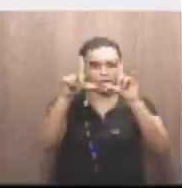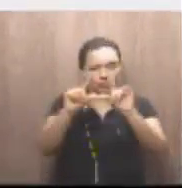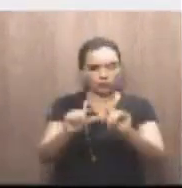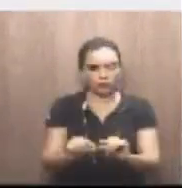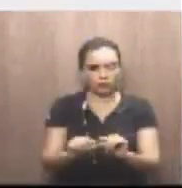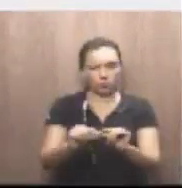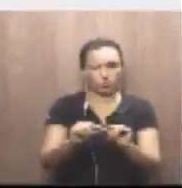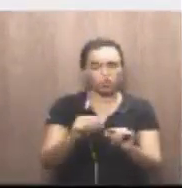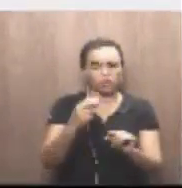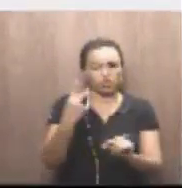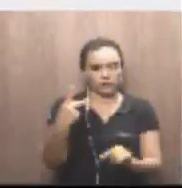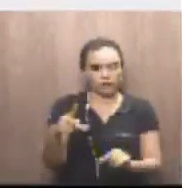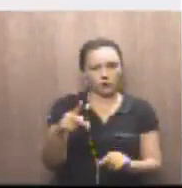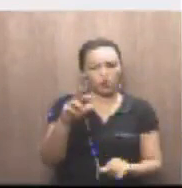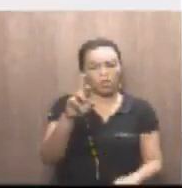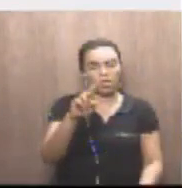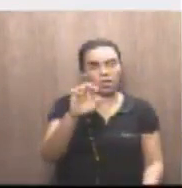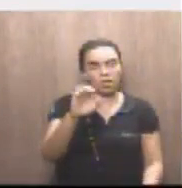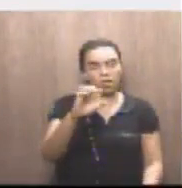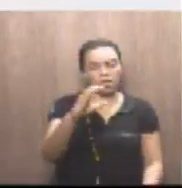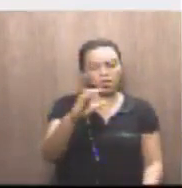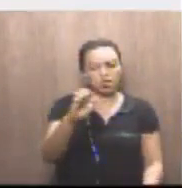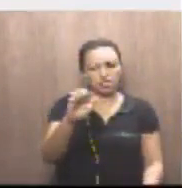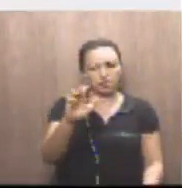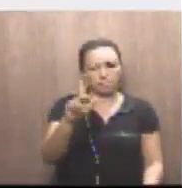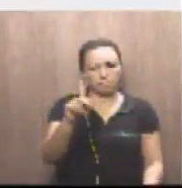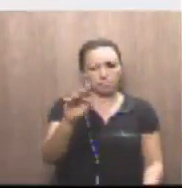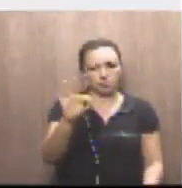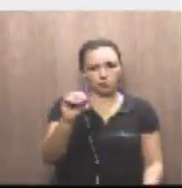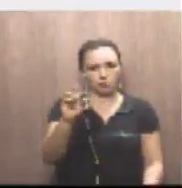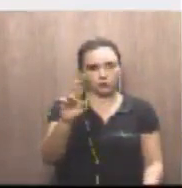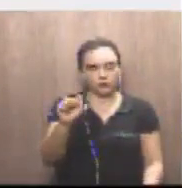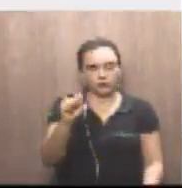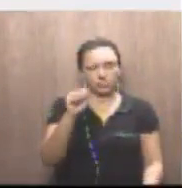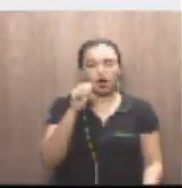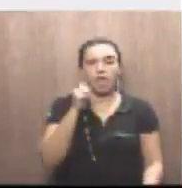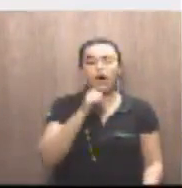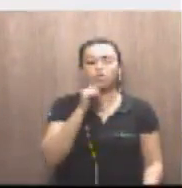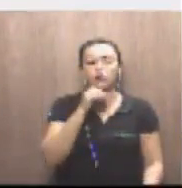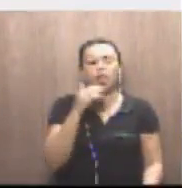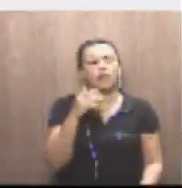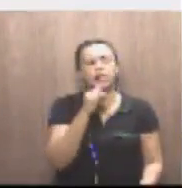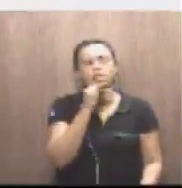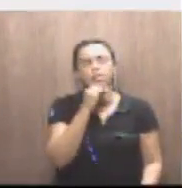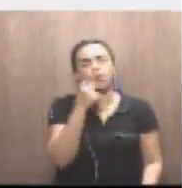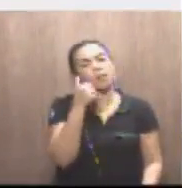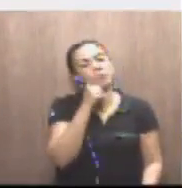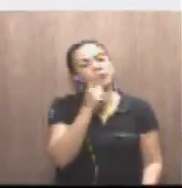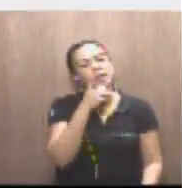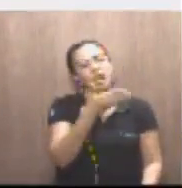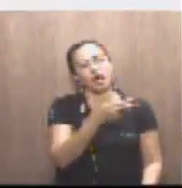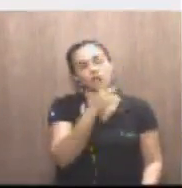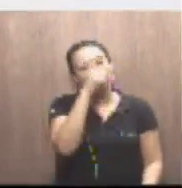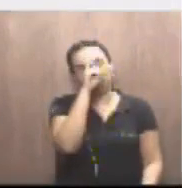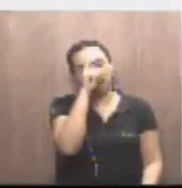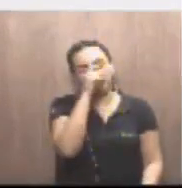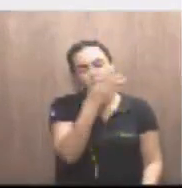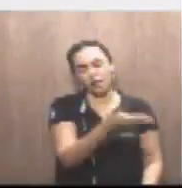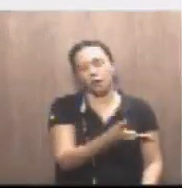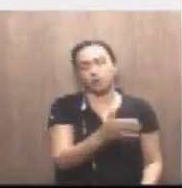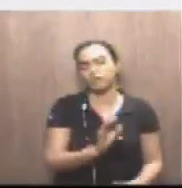de seus receptores. Exemplo, se a mulher está lá numa instituição e de repente por